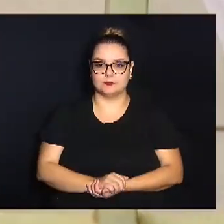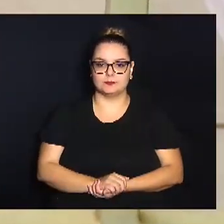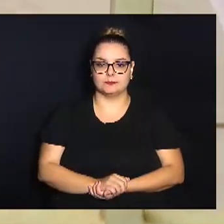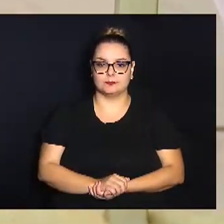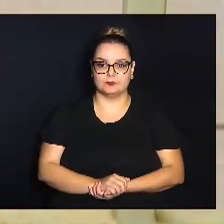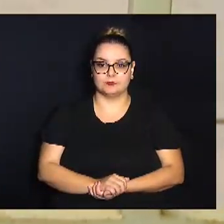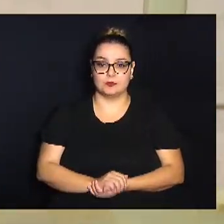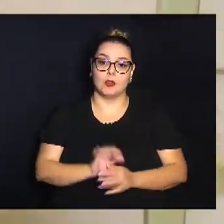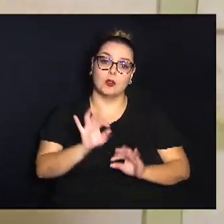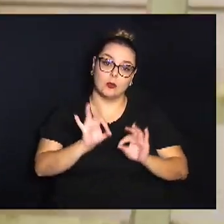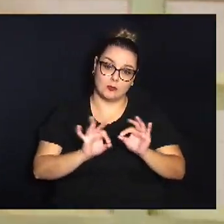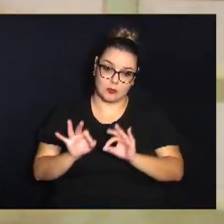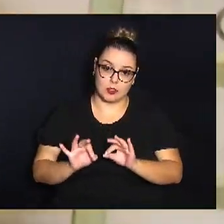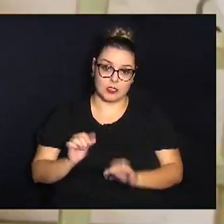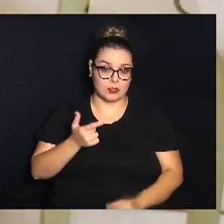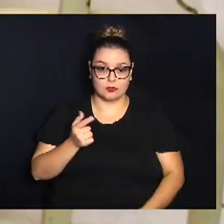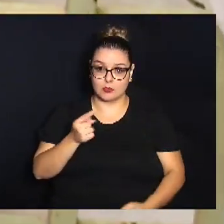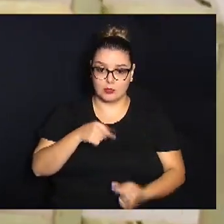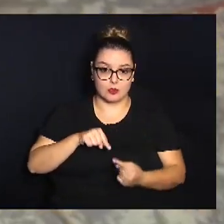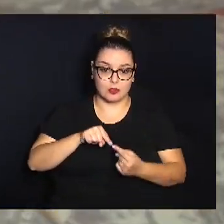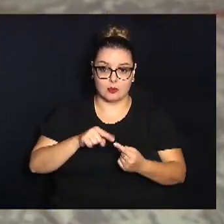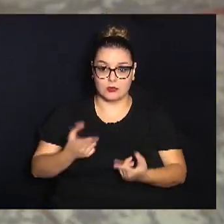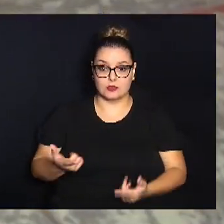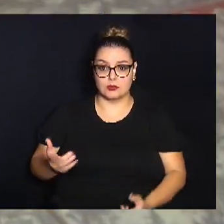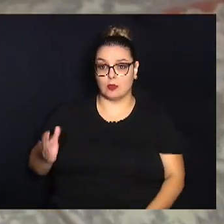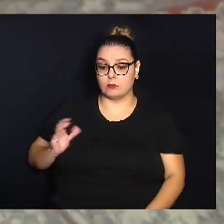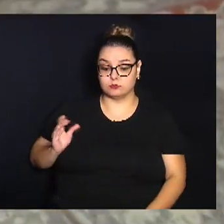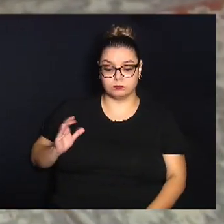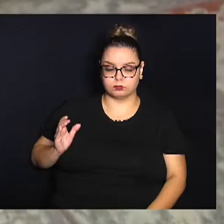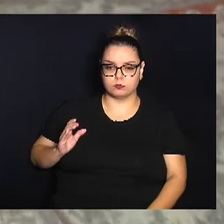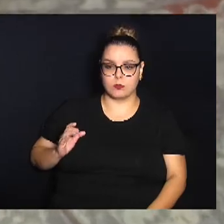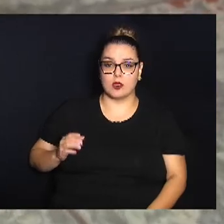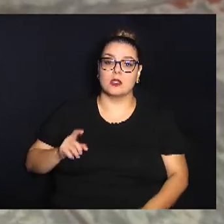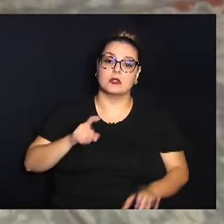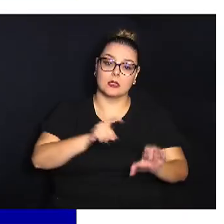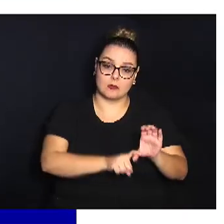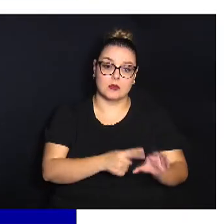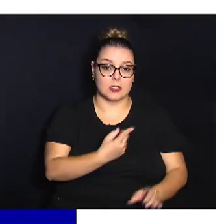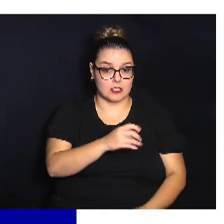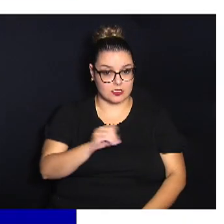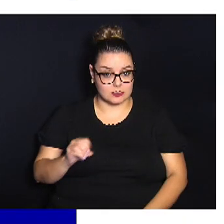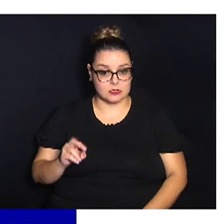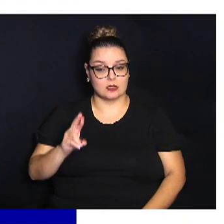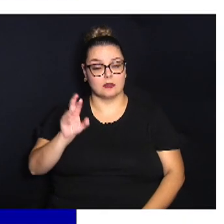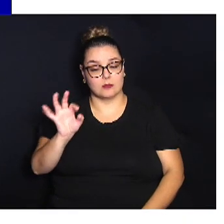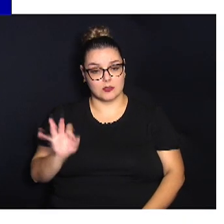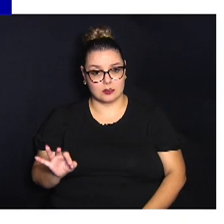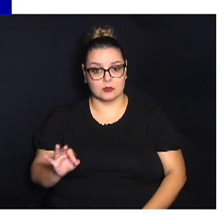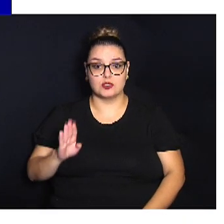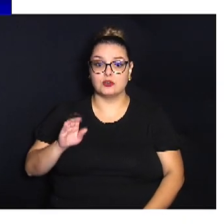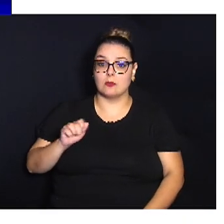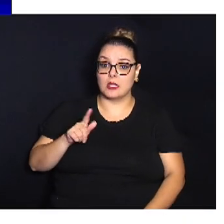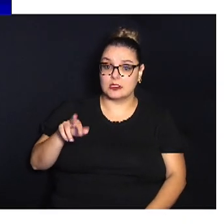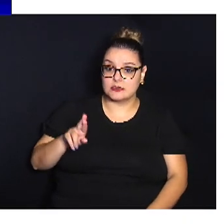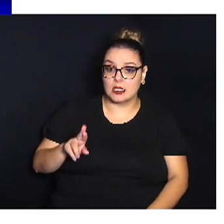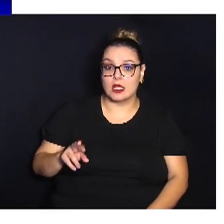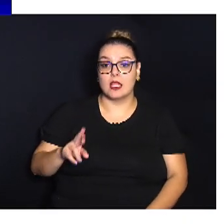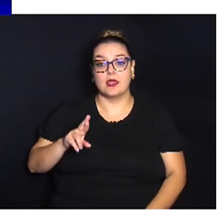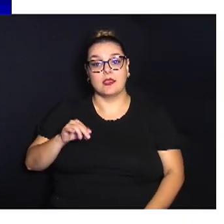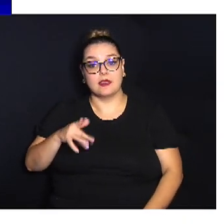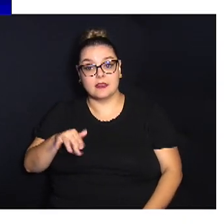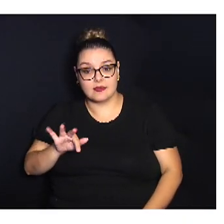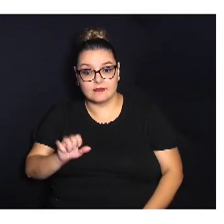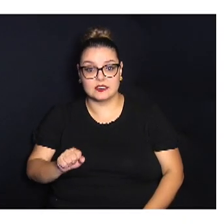Uma organização sem fins lucrativos que dependem 100% de recursos vindo de bazares, rifas,